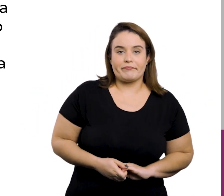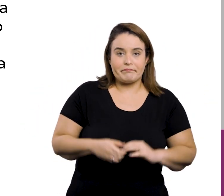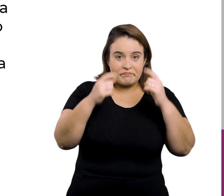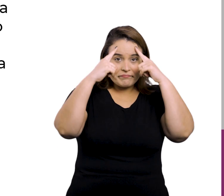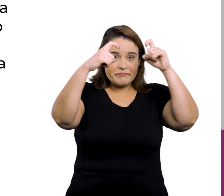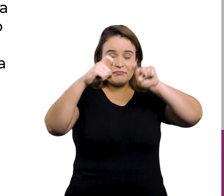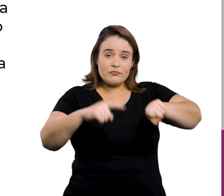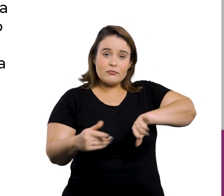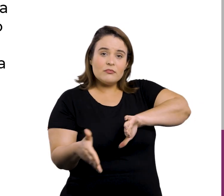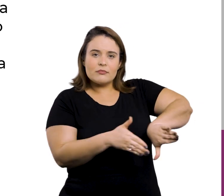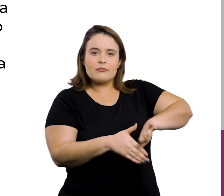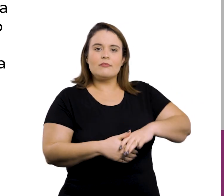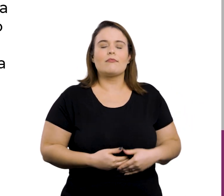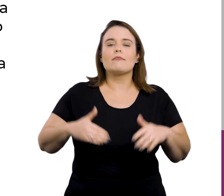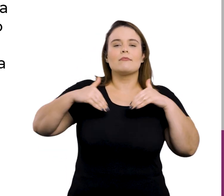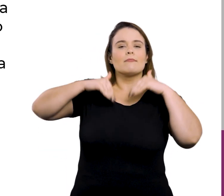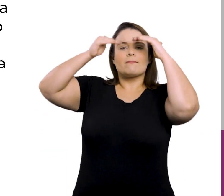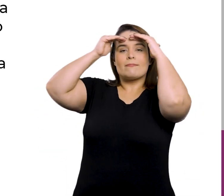de desbarbarizar.